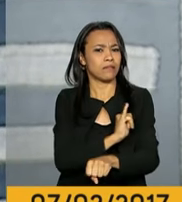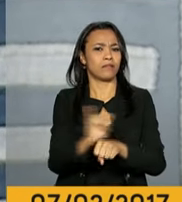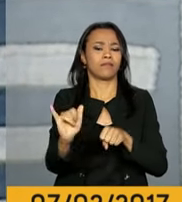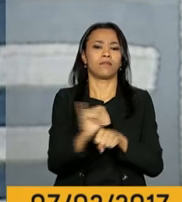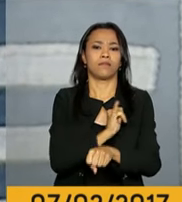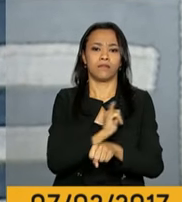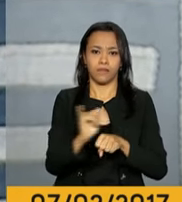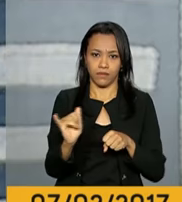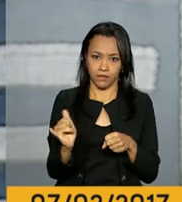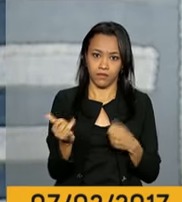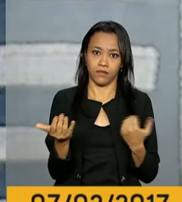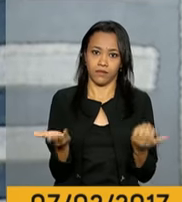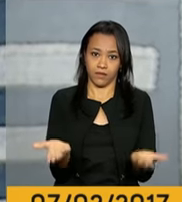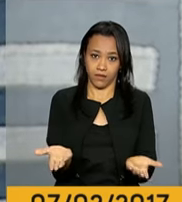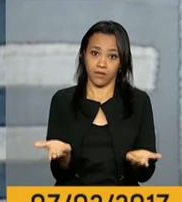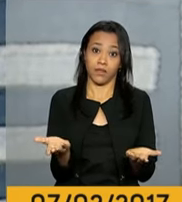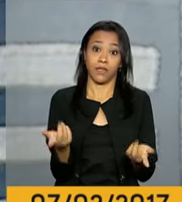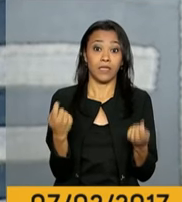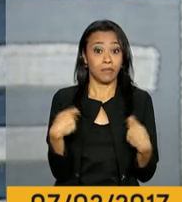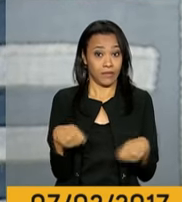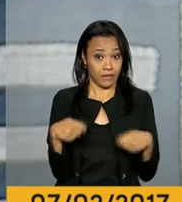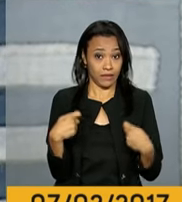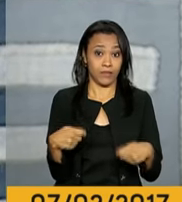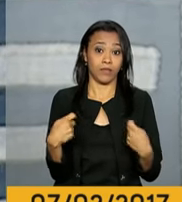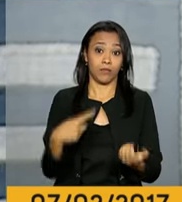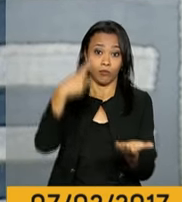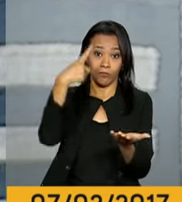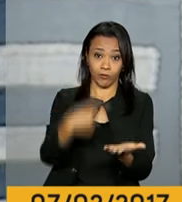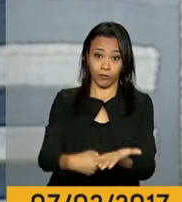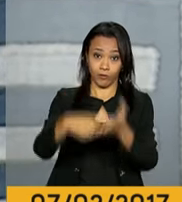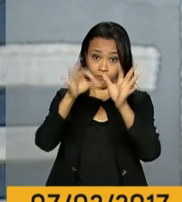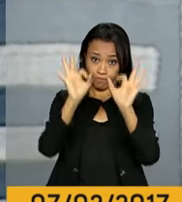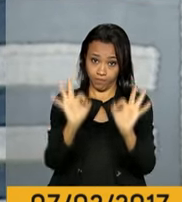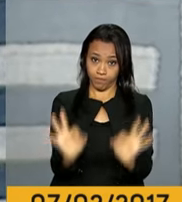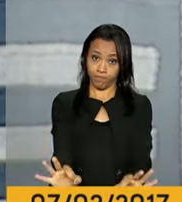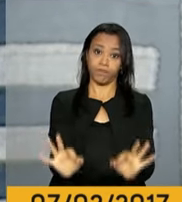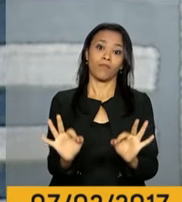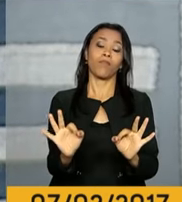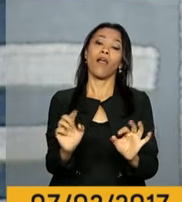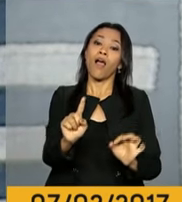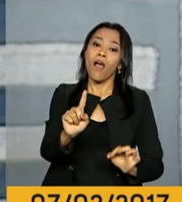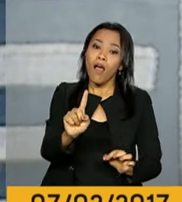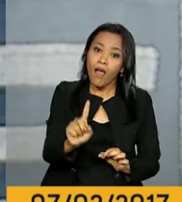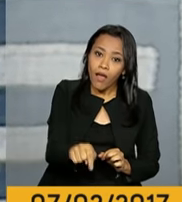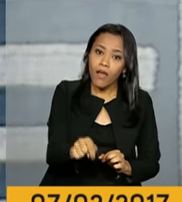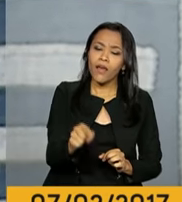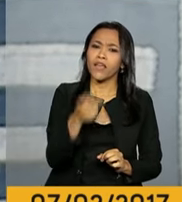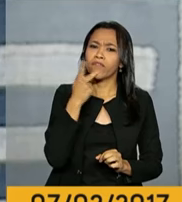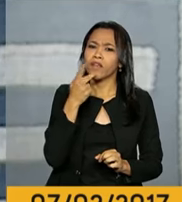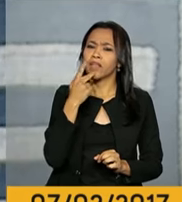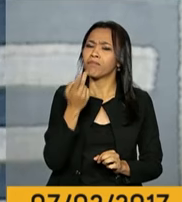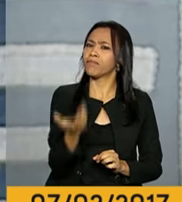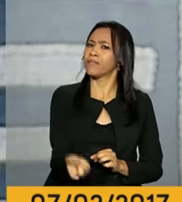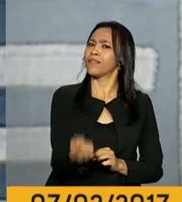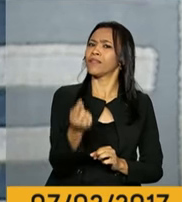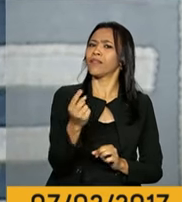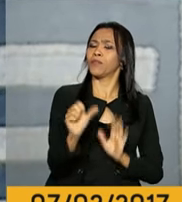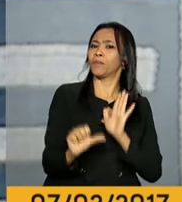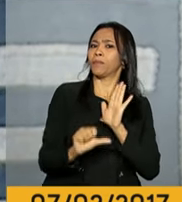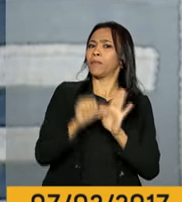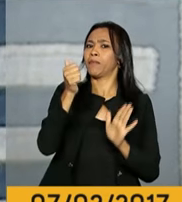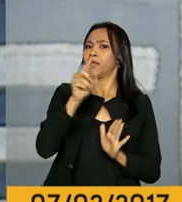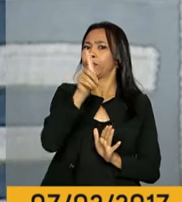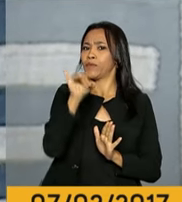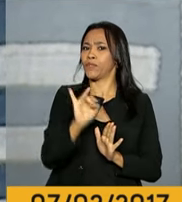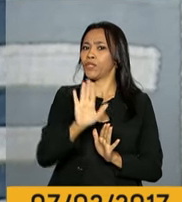natural e temos que consolidar Isso é o que falamos desde o primeiro di desde o primeiro